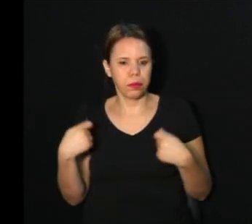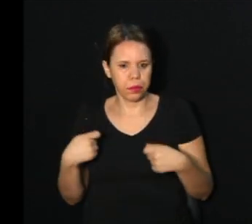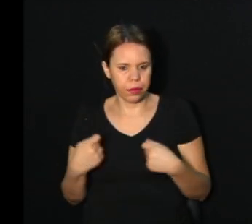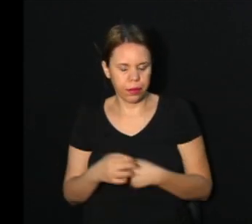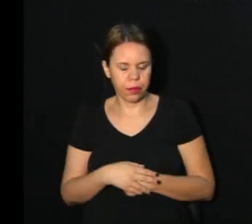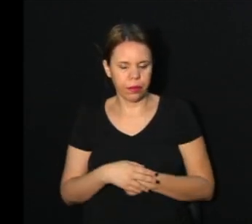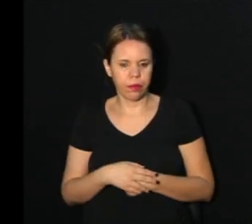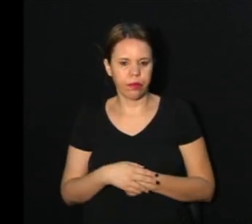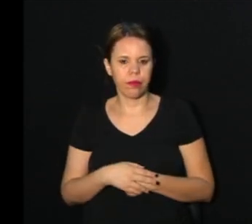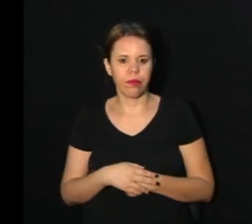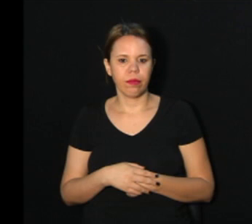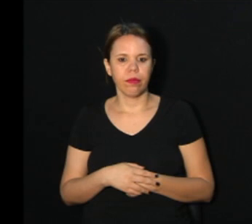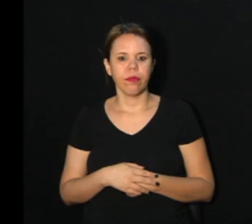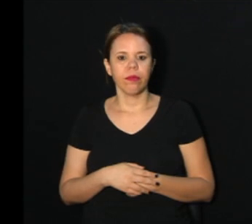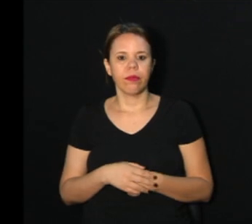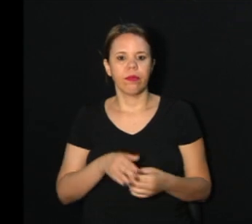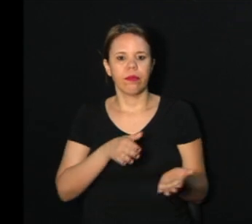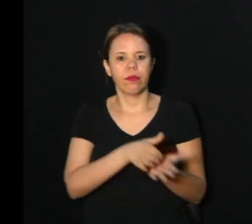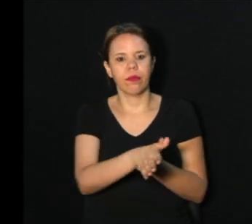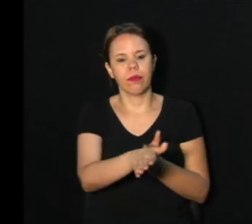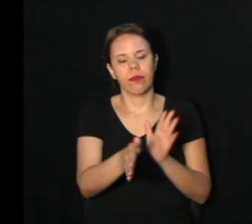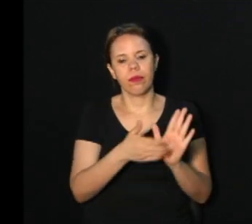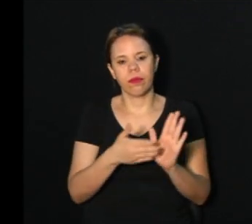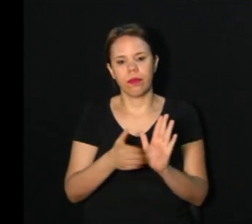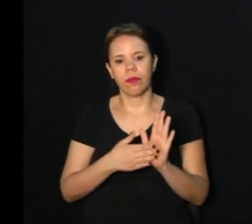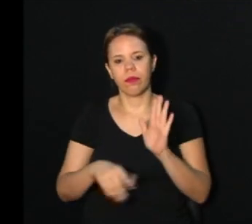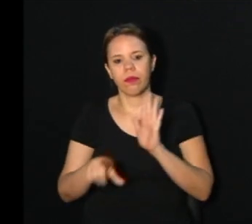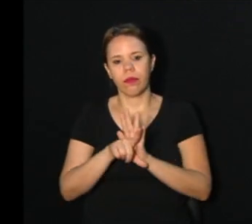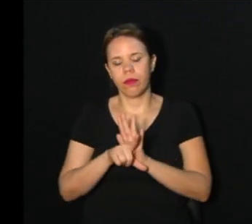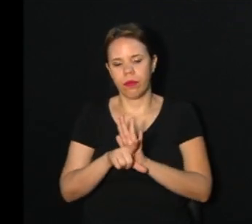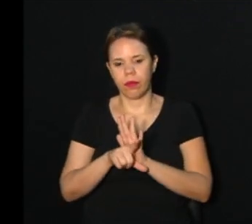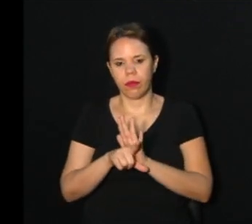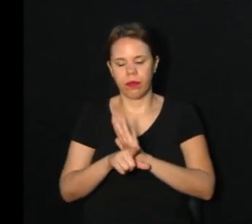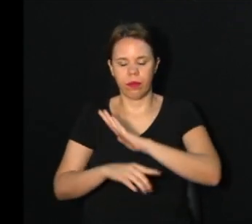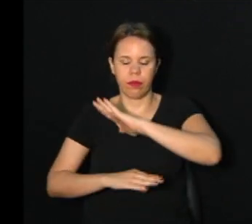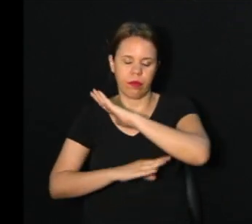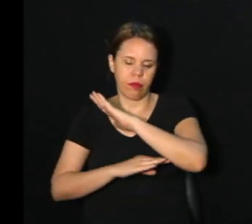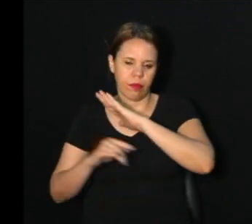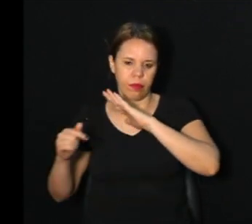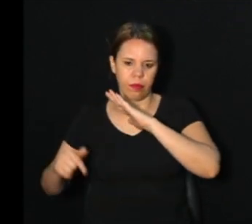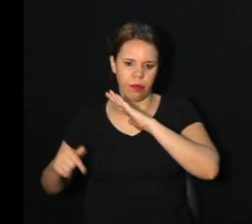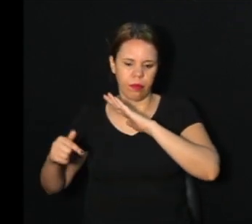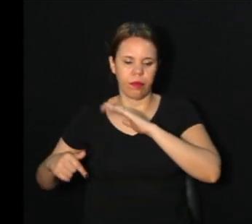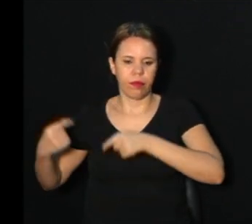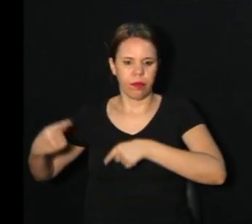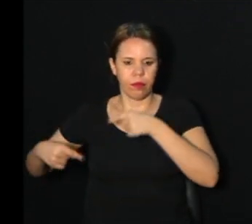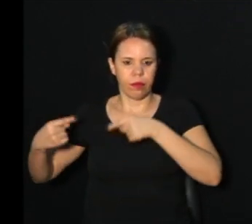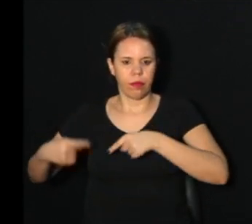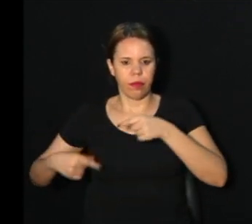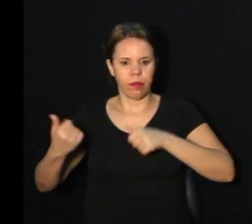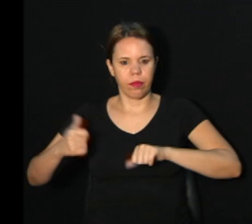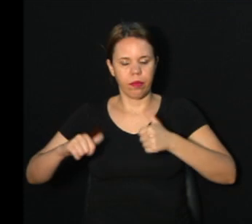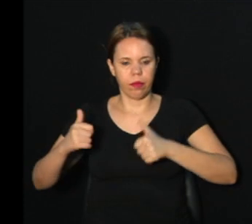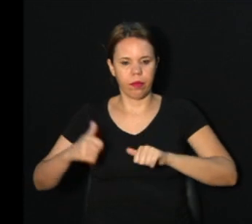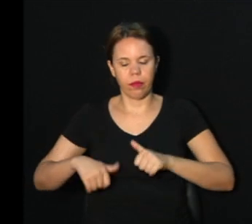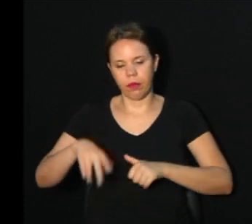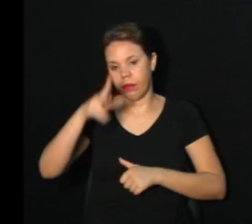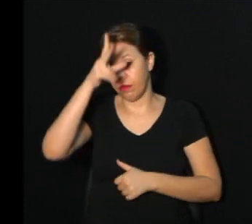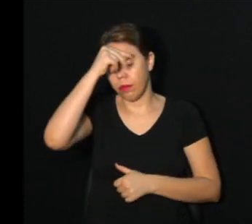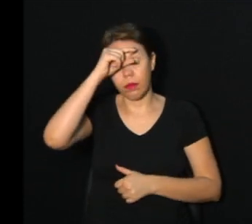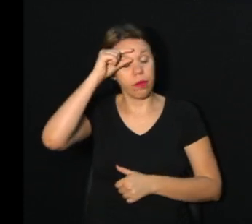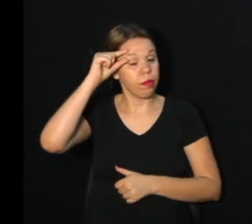enviar esta propositura de lei para a Câmara Municipal. O prefeito Jonas Donizete,